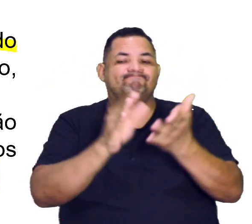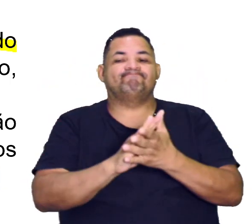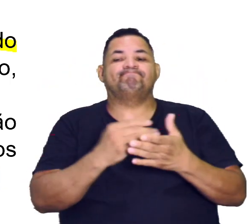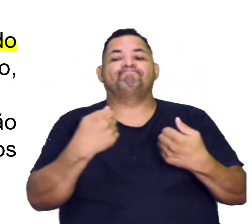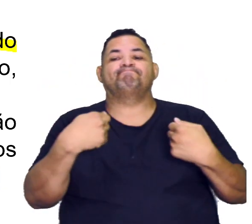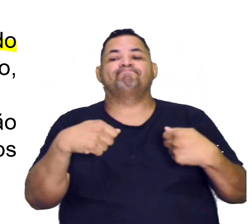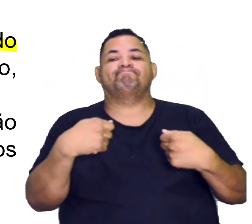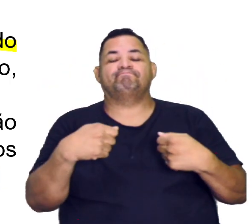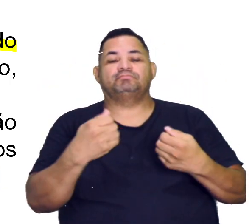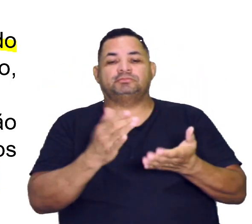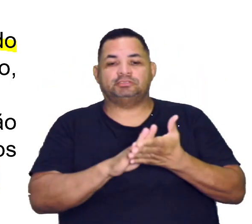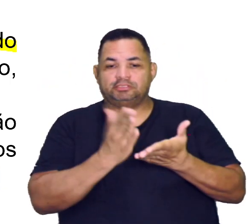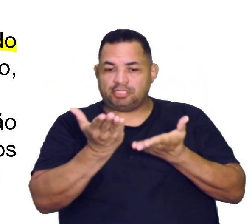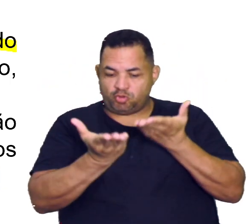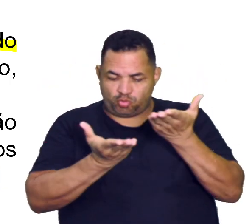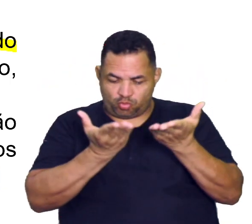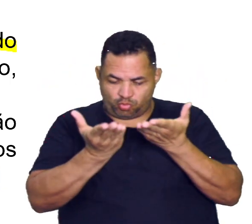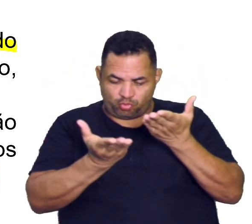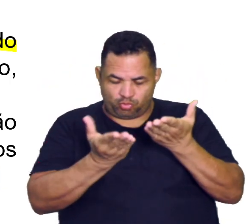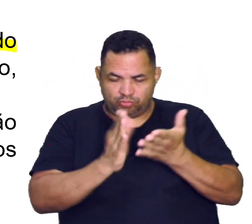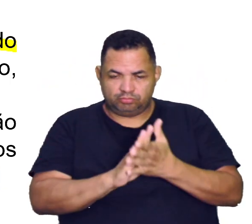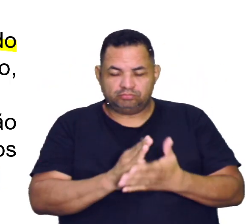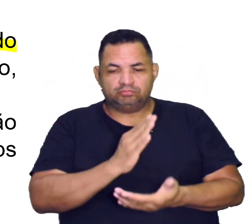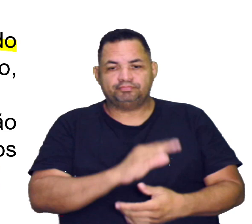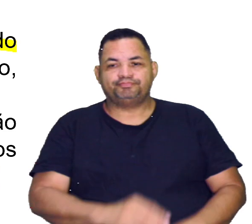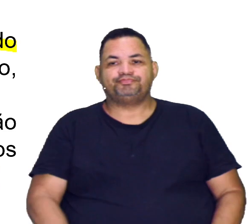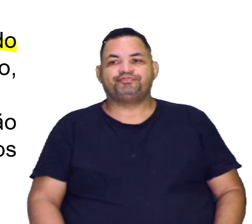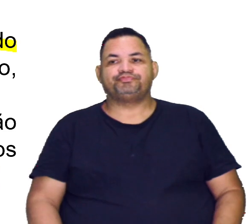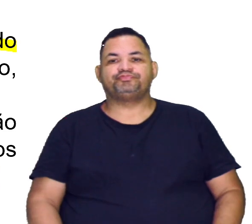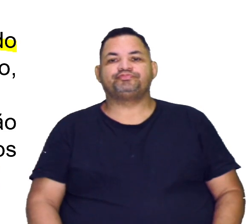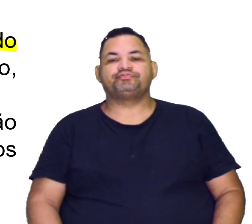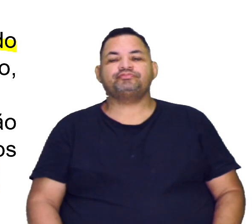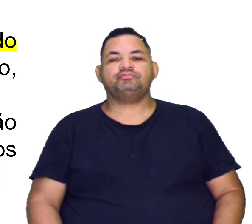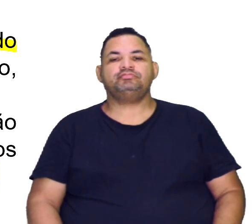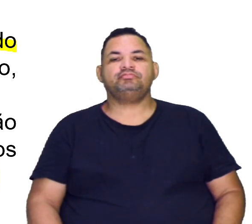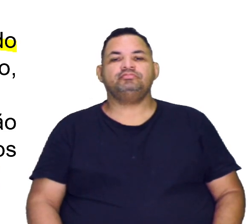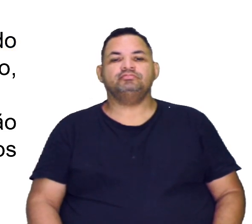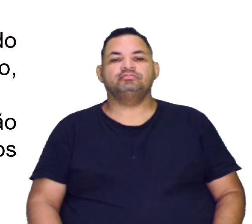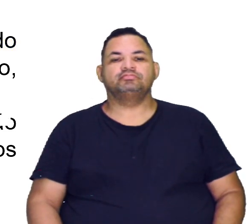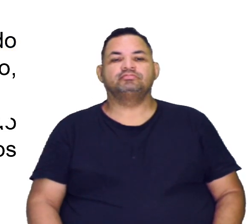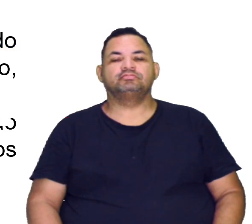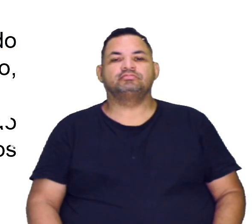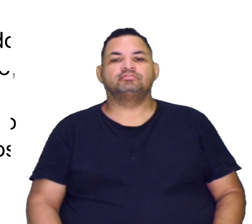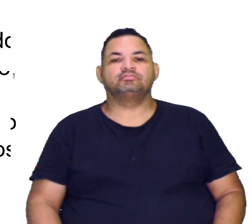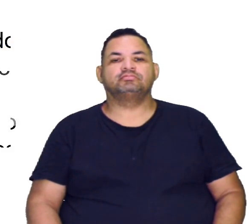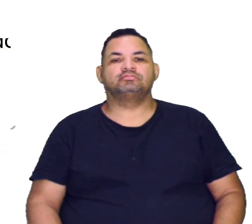um corte nesse comportamento, né? Maravilha.